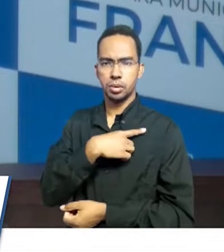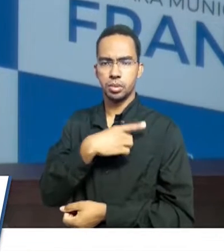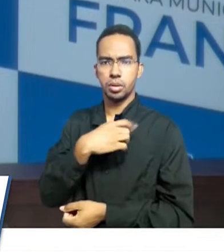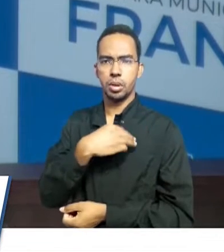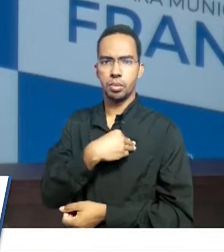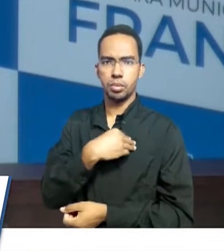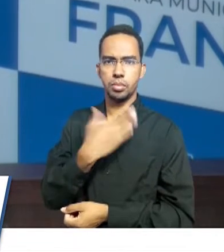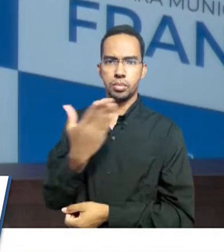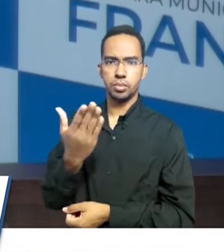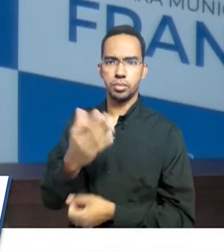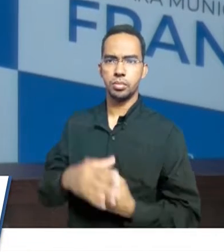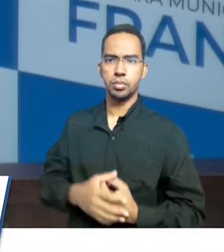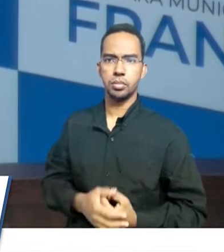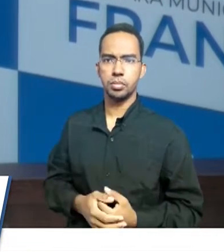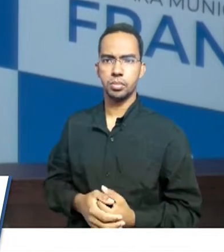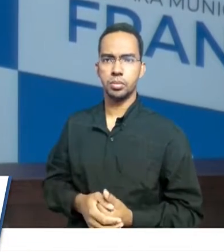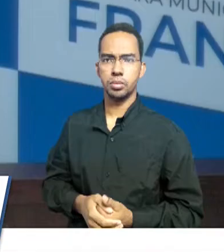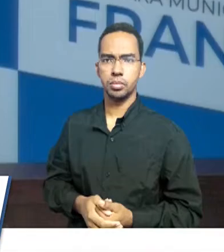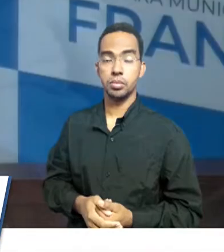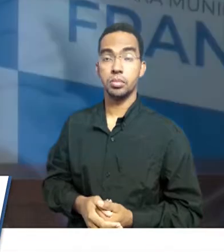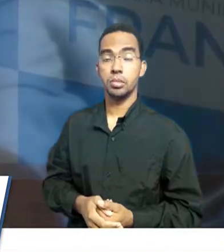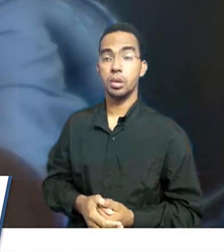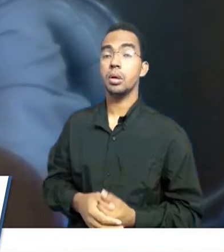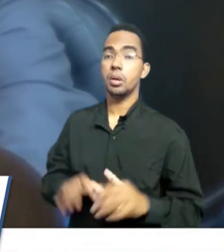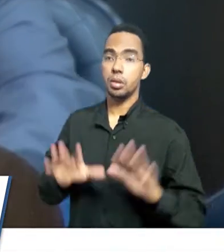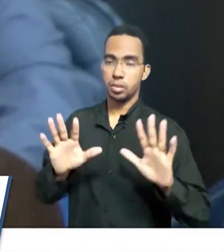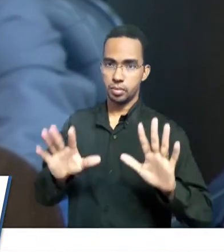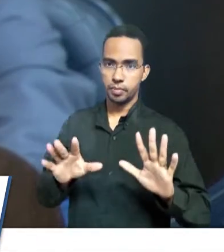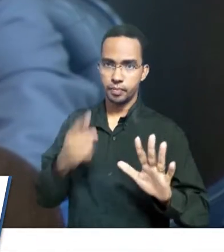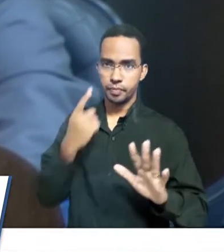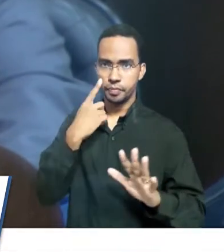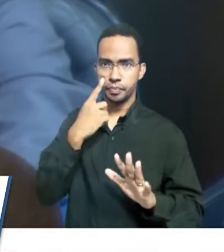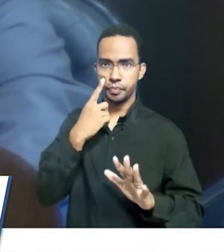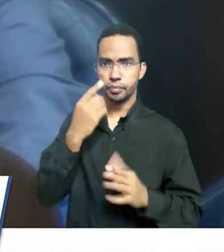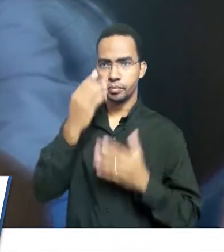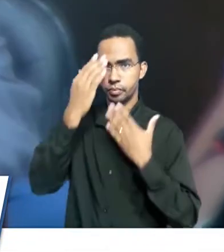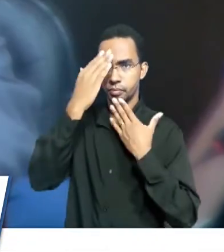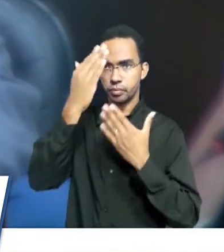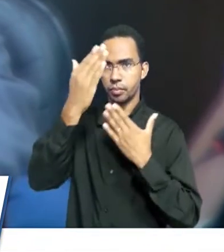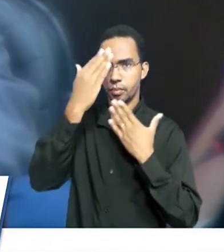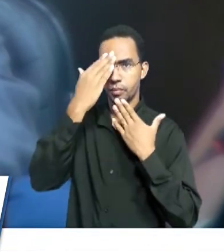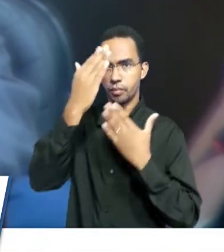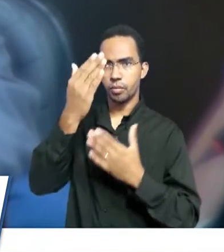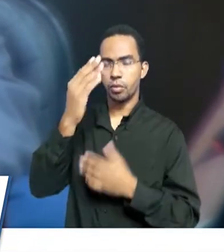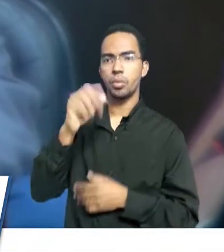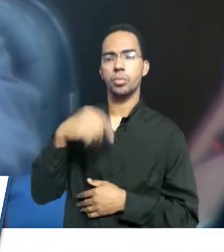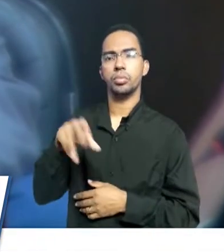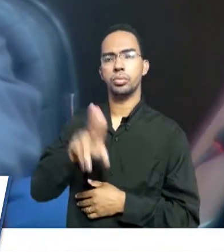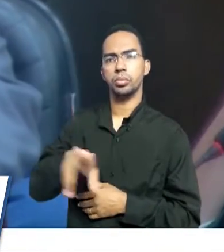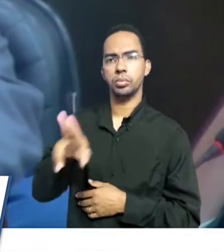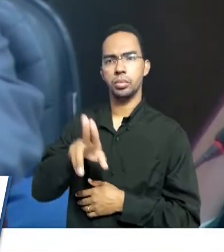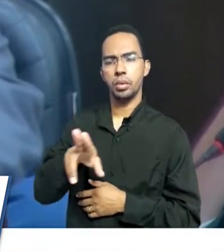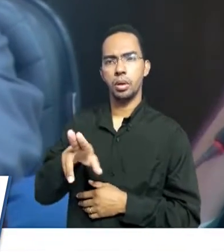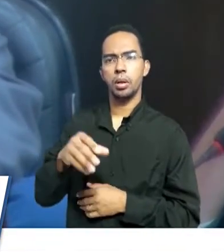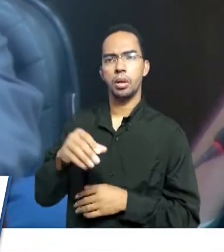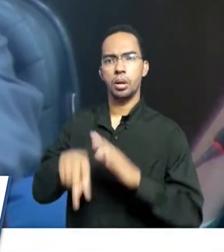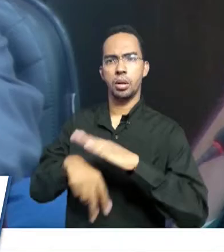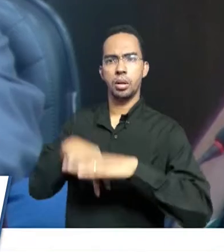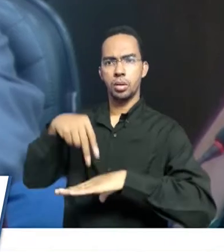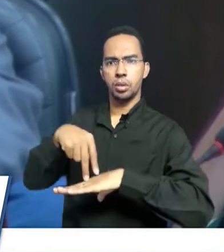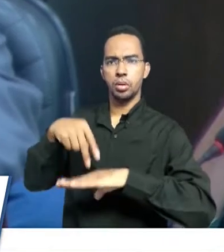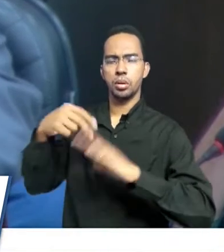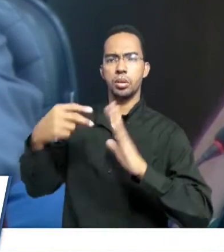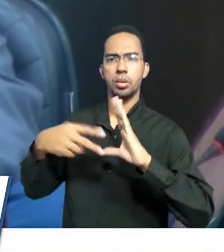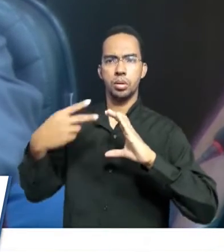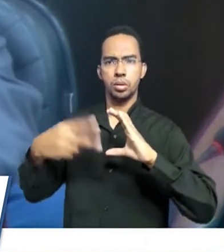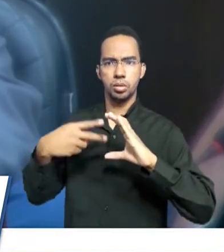O Siqueira, pelo menos, muito obrigado por utilizar essa tribuna nessa Casa de Leis.